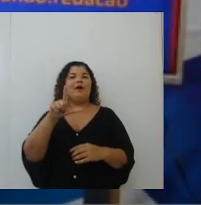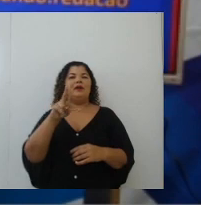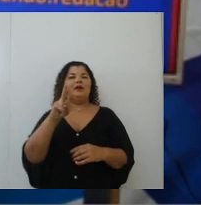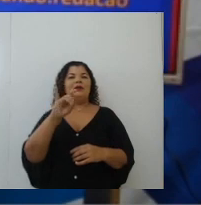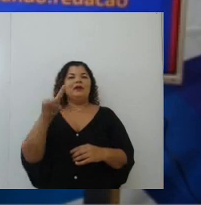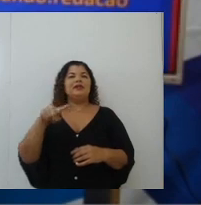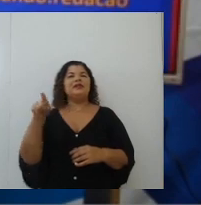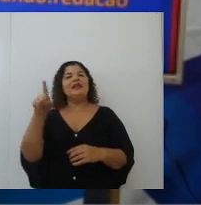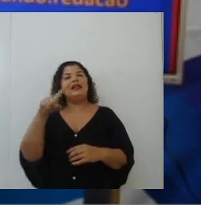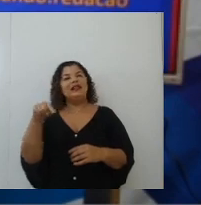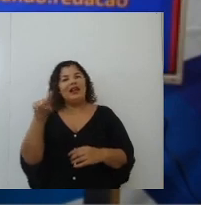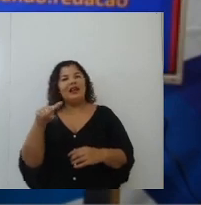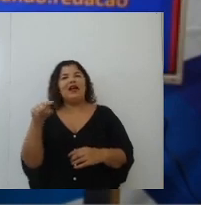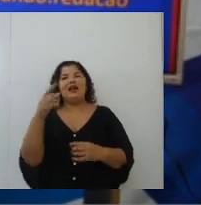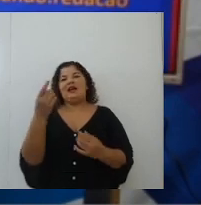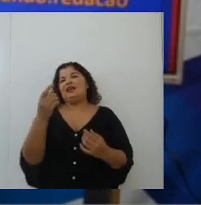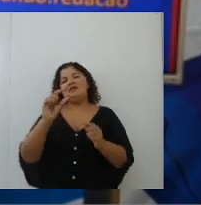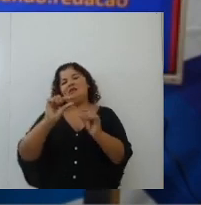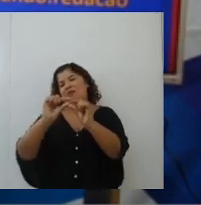@luiz_lp3 e